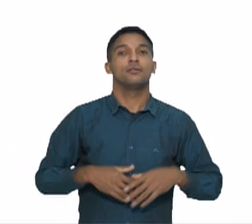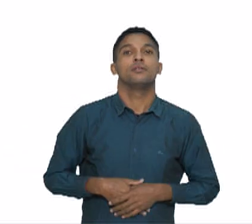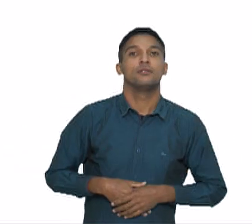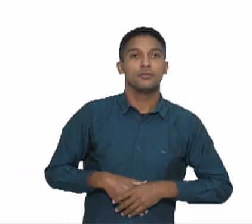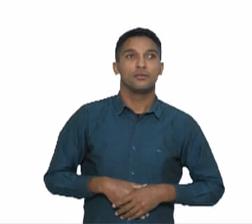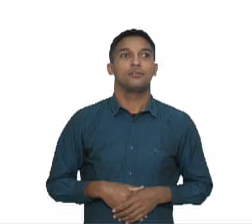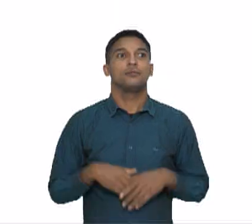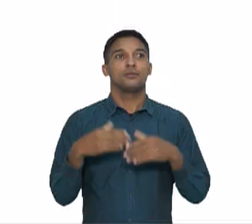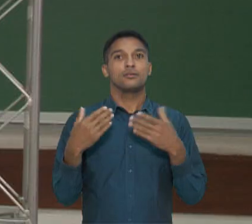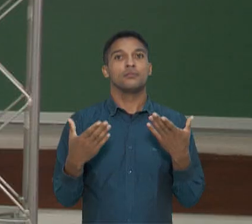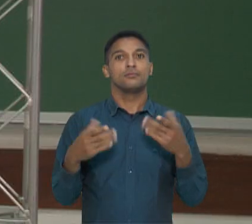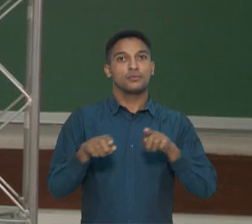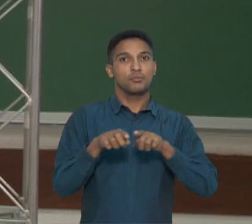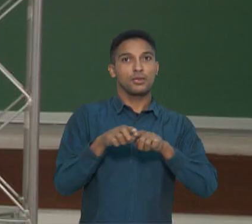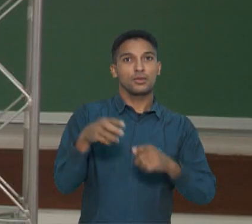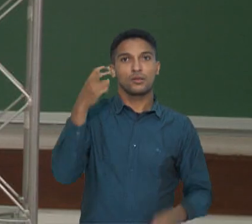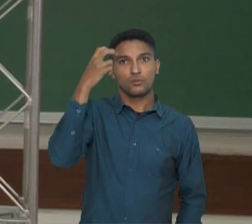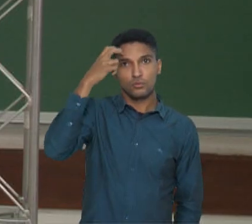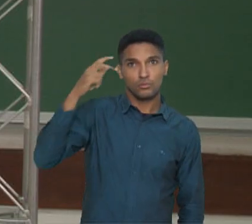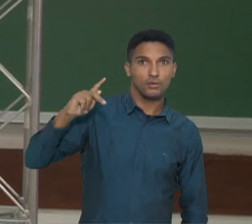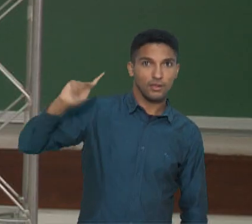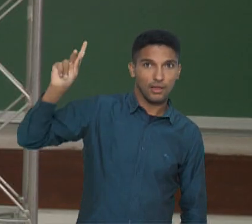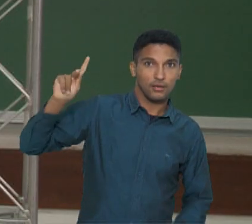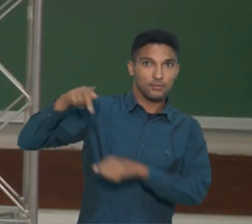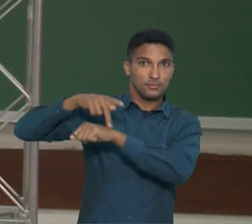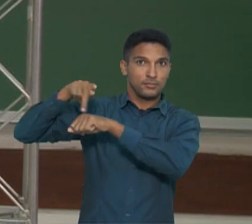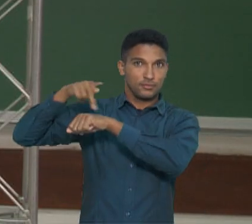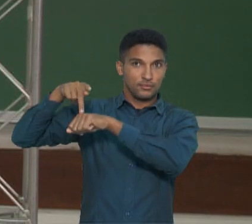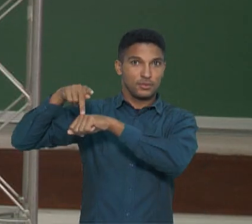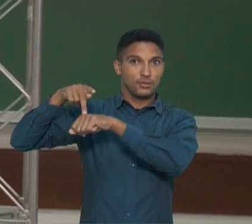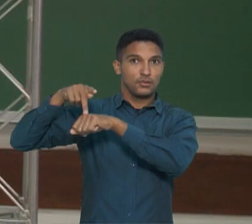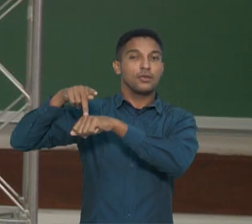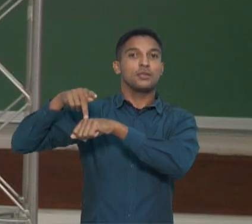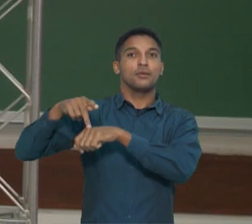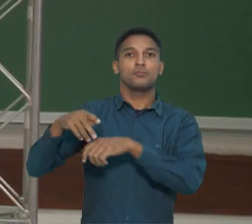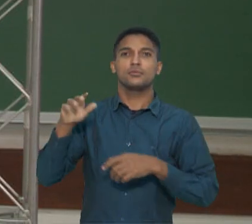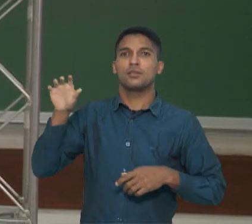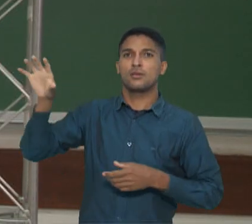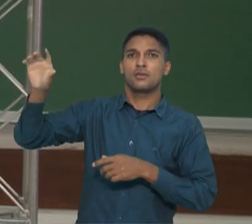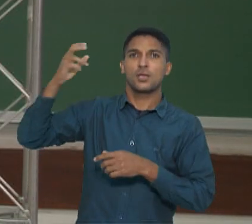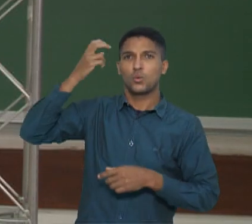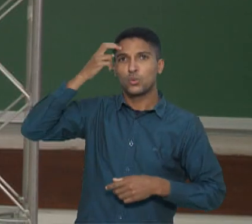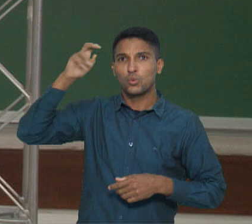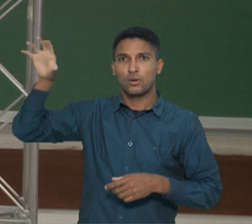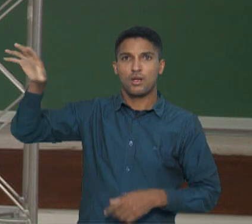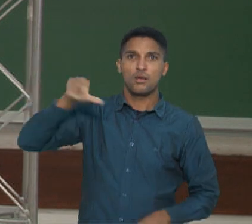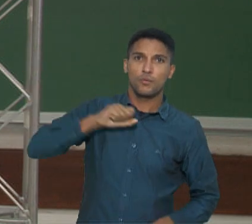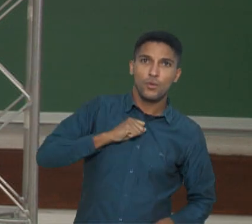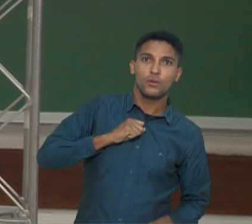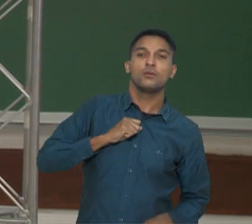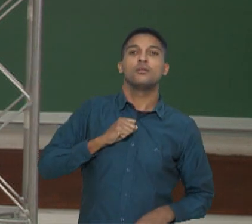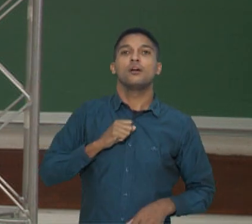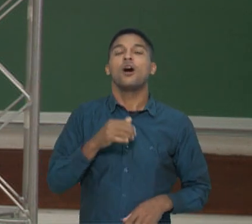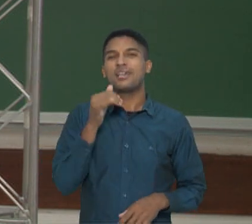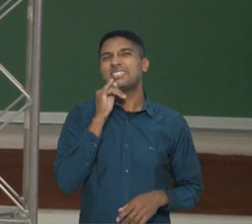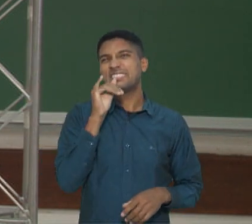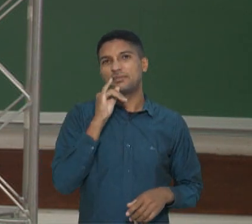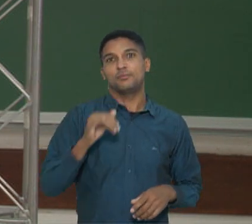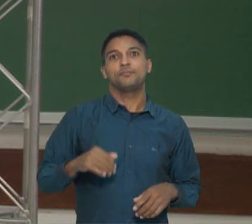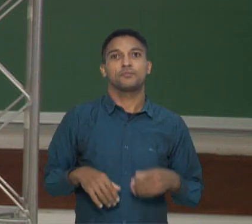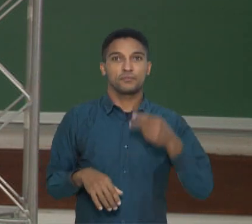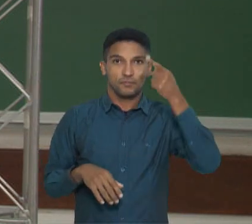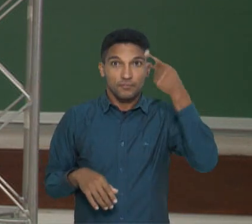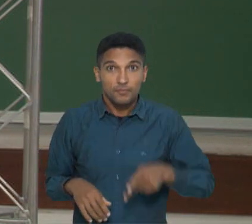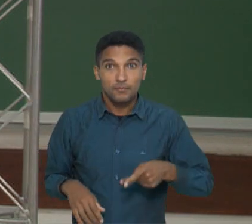tendências de cada país. Da mesma forma, pegando, por exemplo, nosso contexto brasileiro, né? O